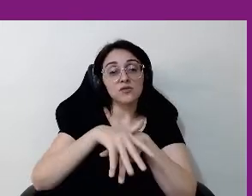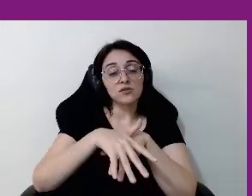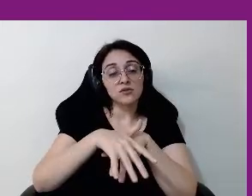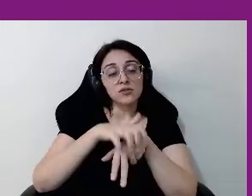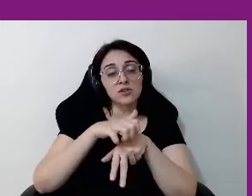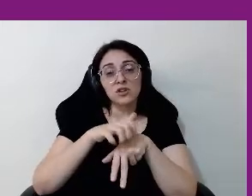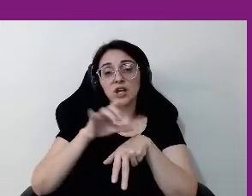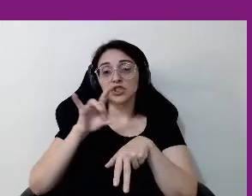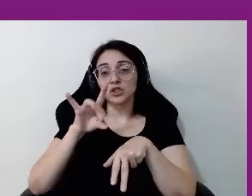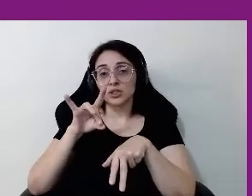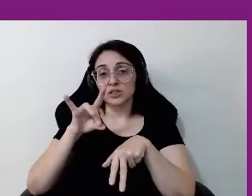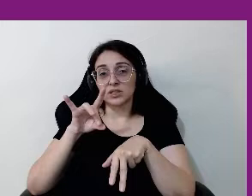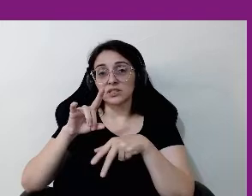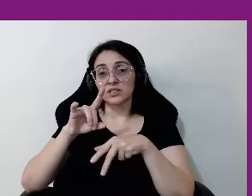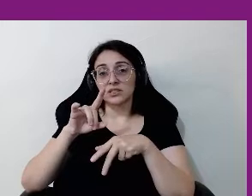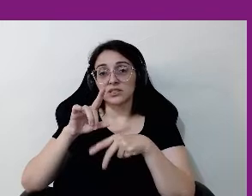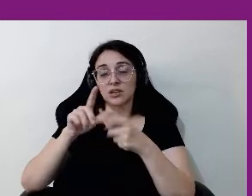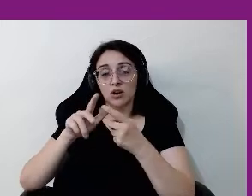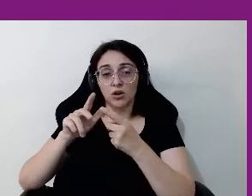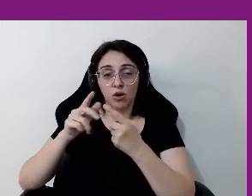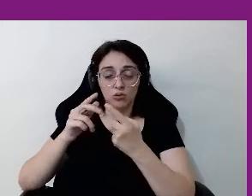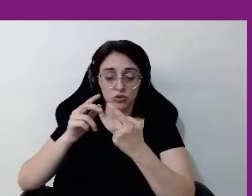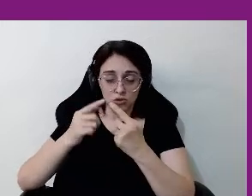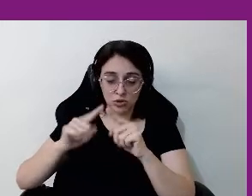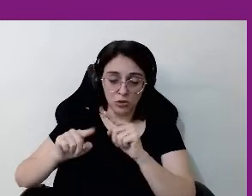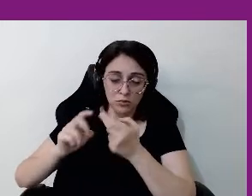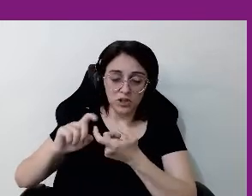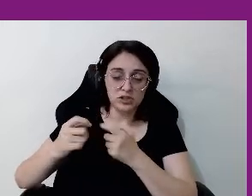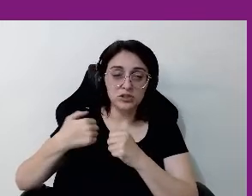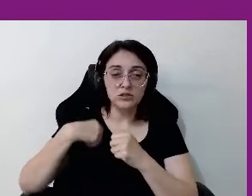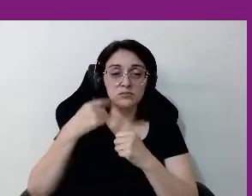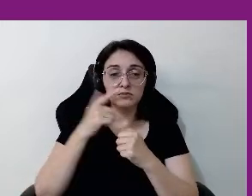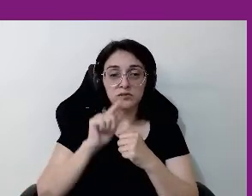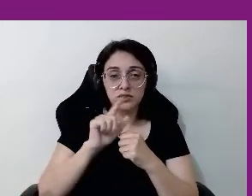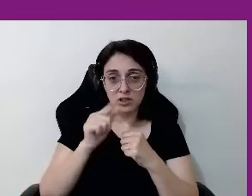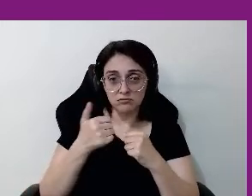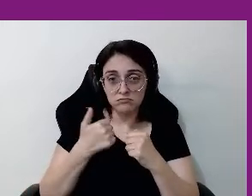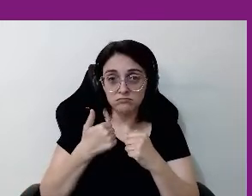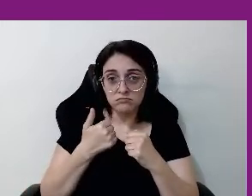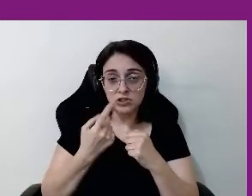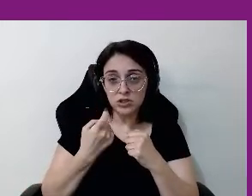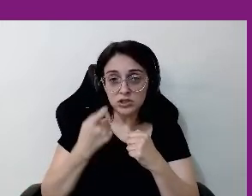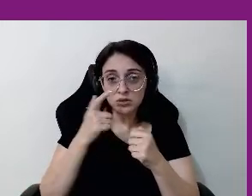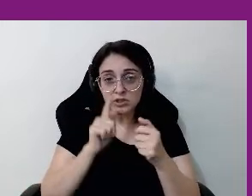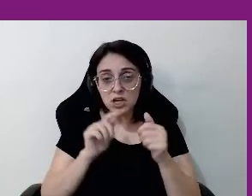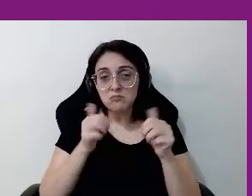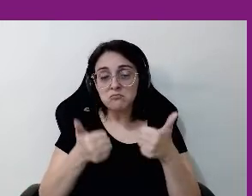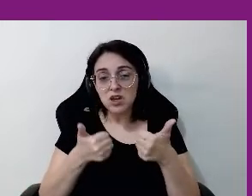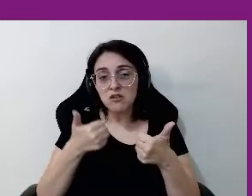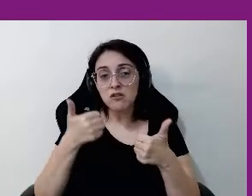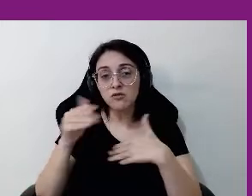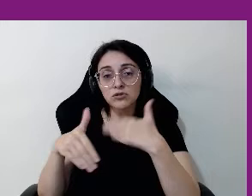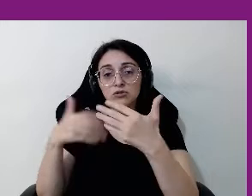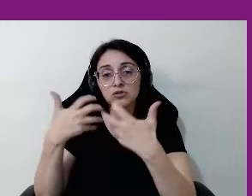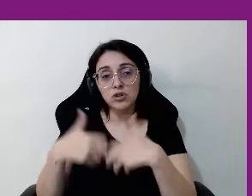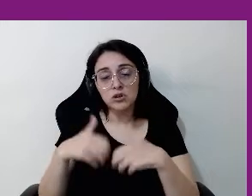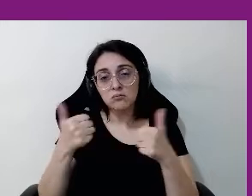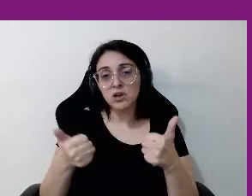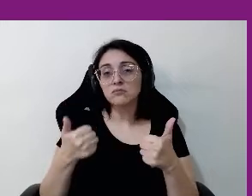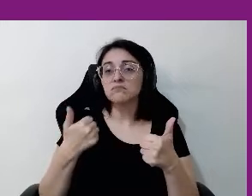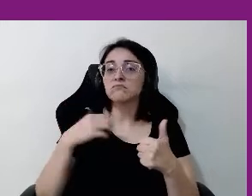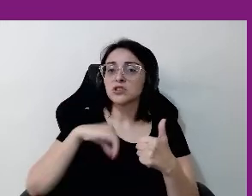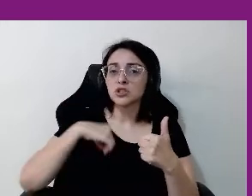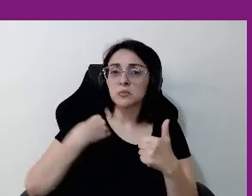é eficiente? Esta é uma pergunta que nos leva a pensar se os pacientes estão